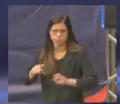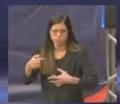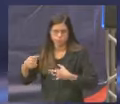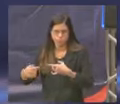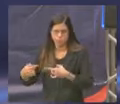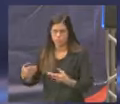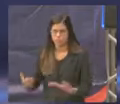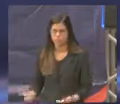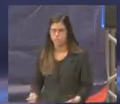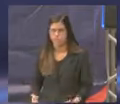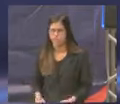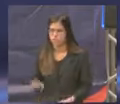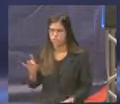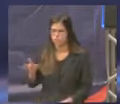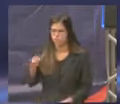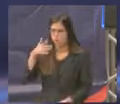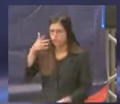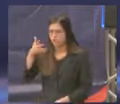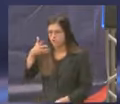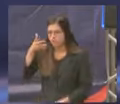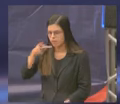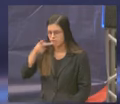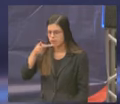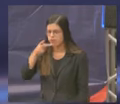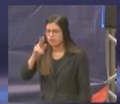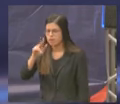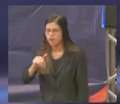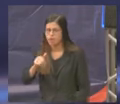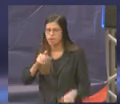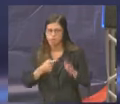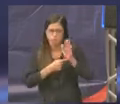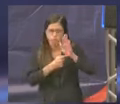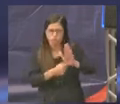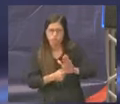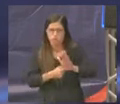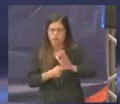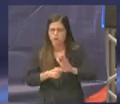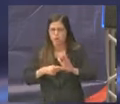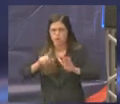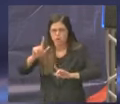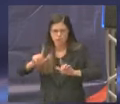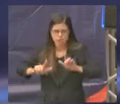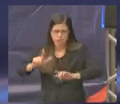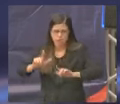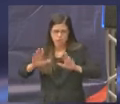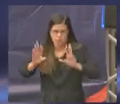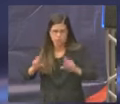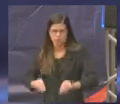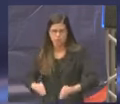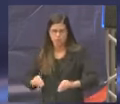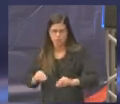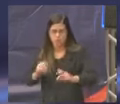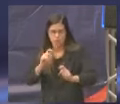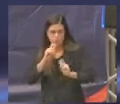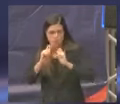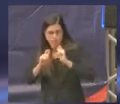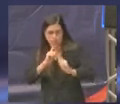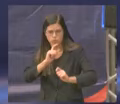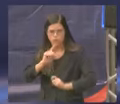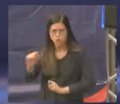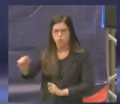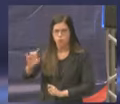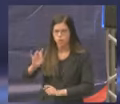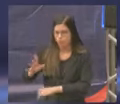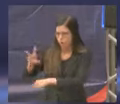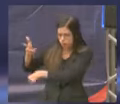apenas essa fala dele vai aparecer na televisão naquela mesma noite. O repórter foi embora, ficou o